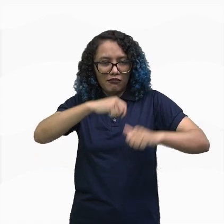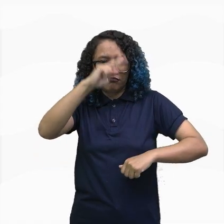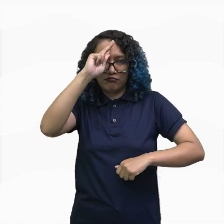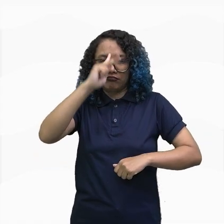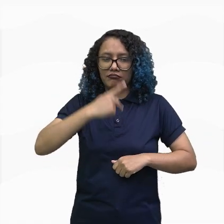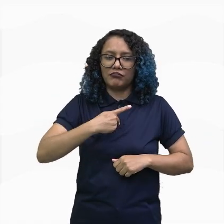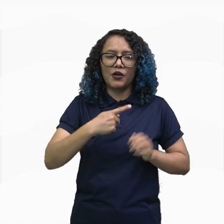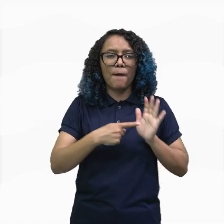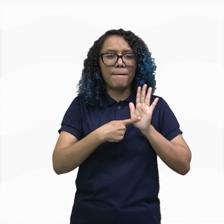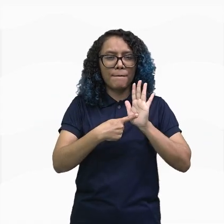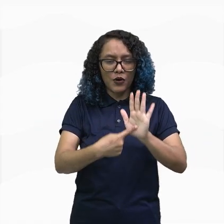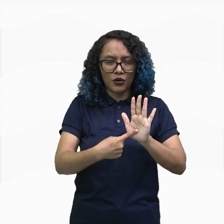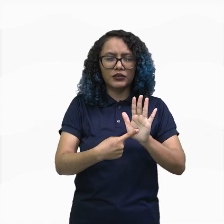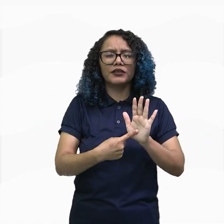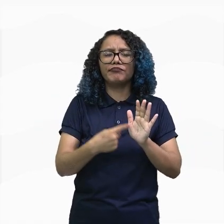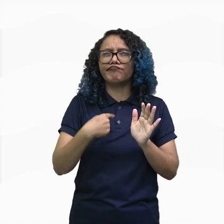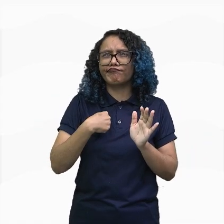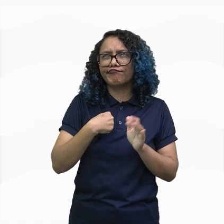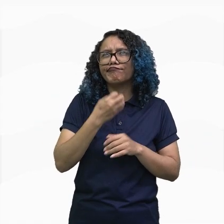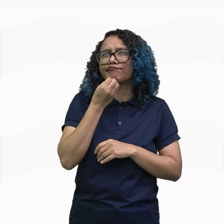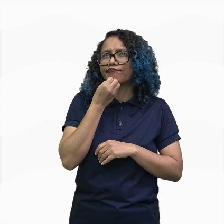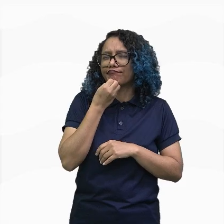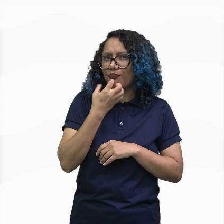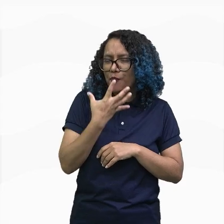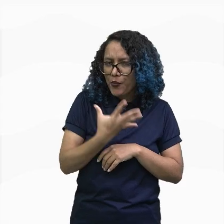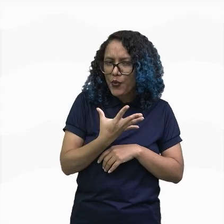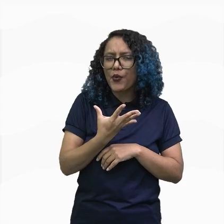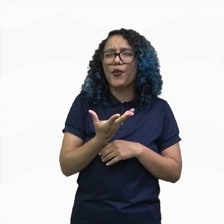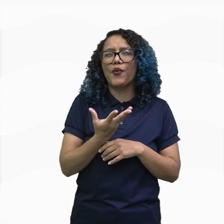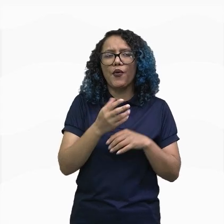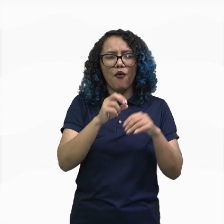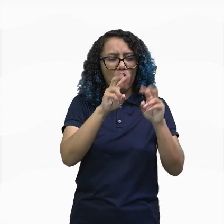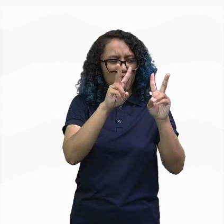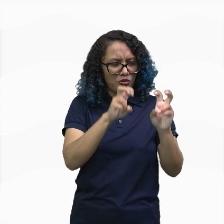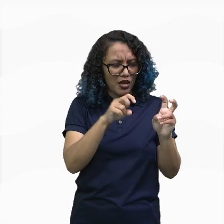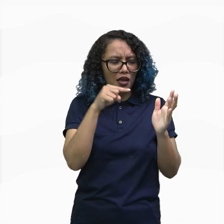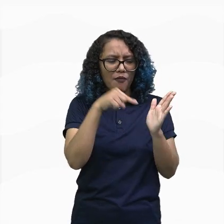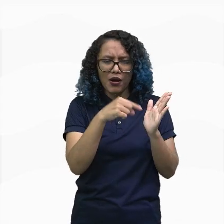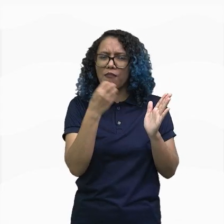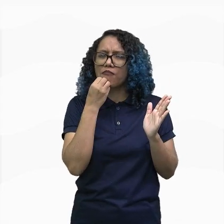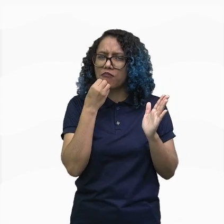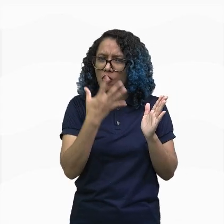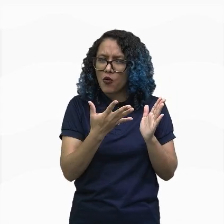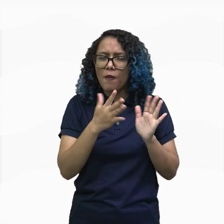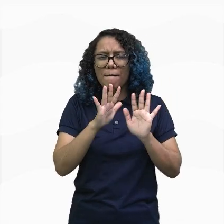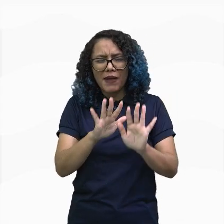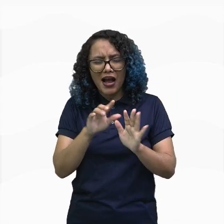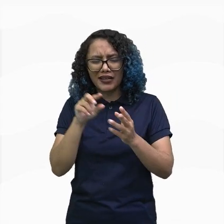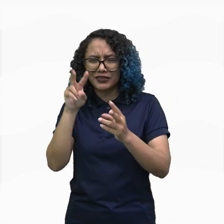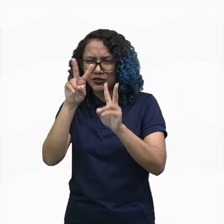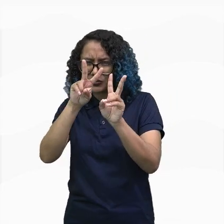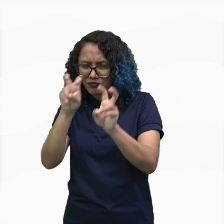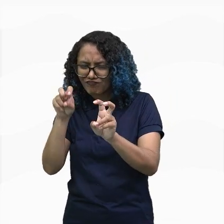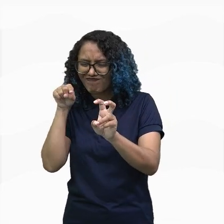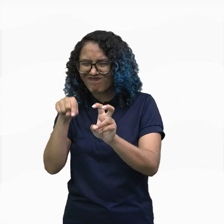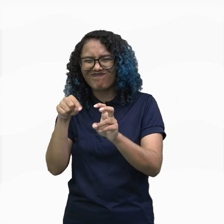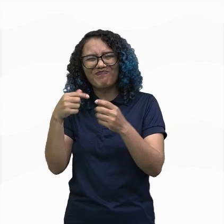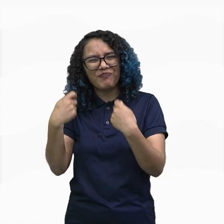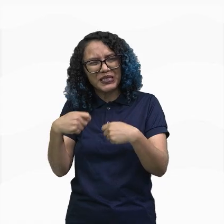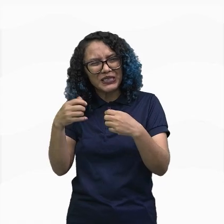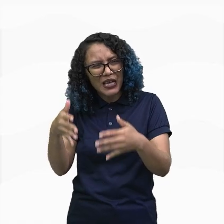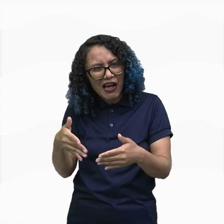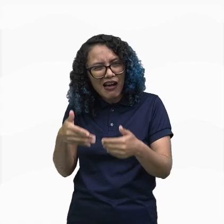dizer, olha, eu fui bem em determinado assunto, aqui eu preciso me aprofundar mais,